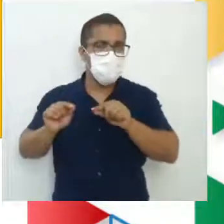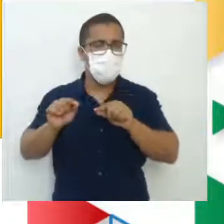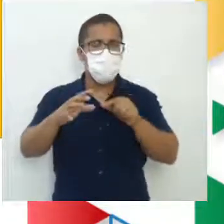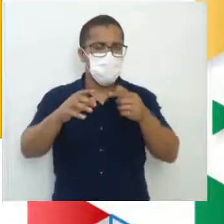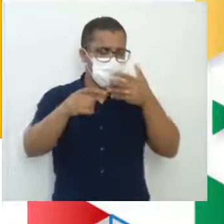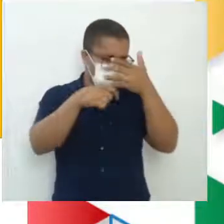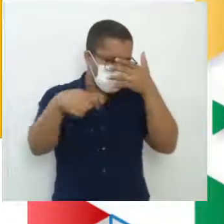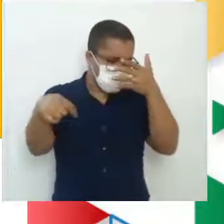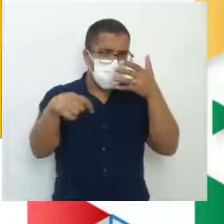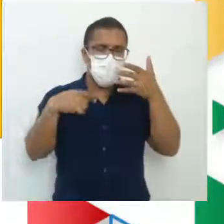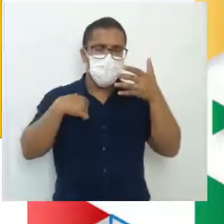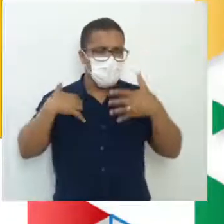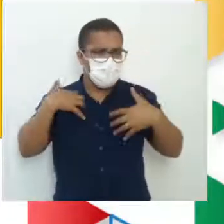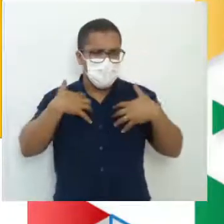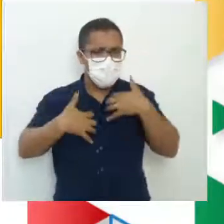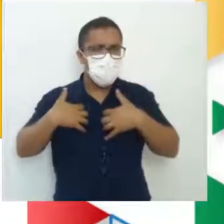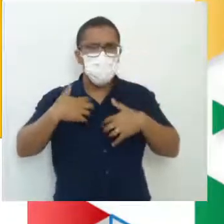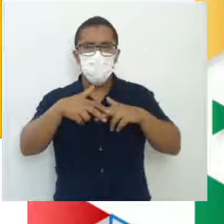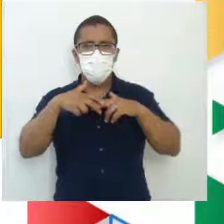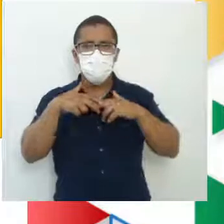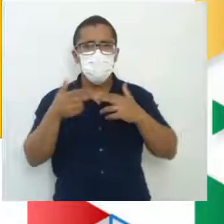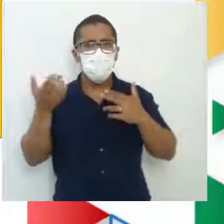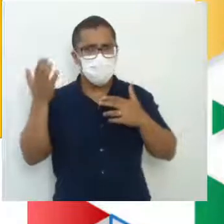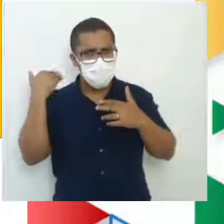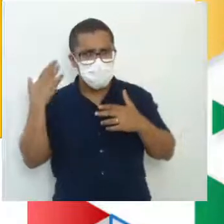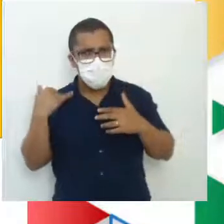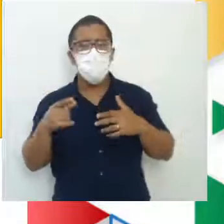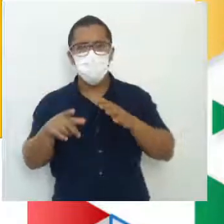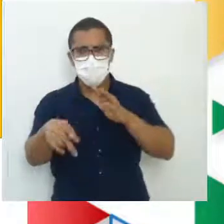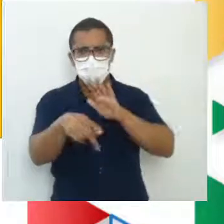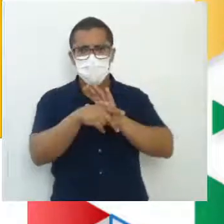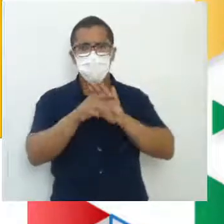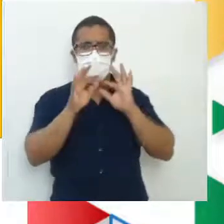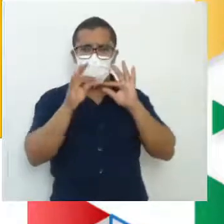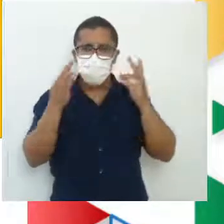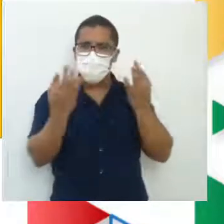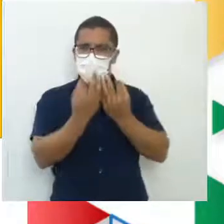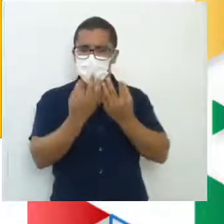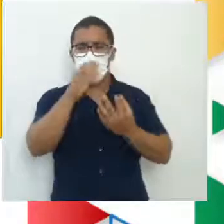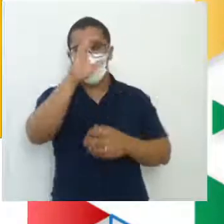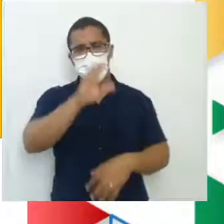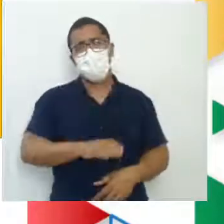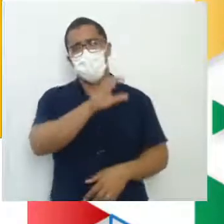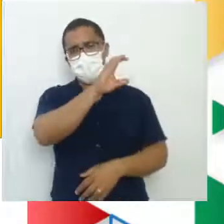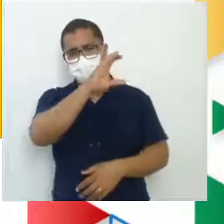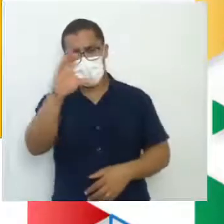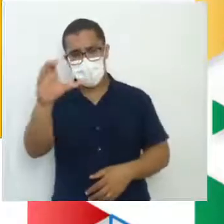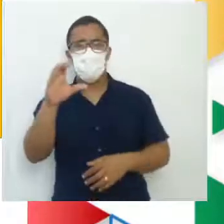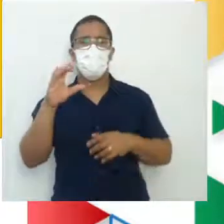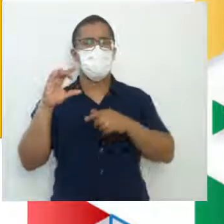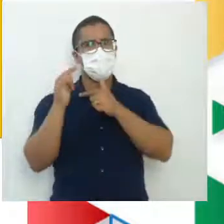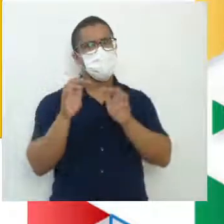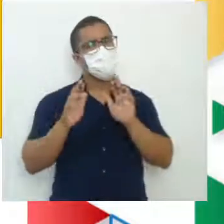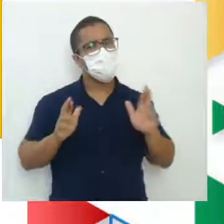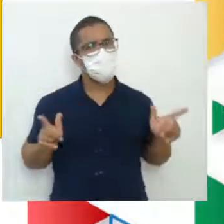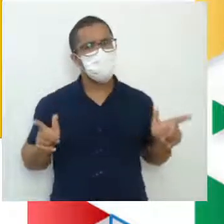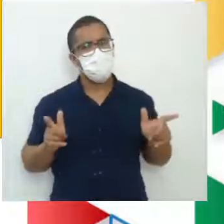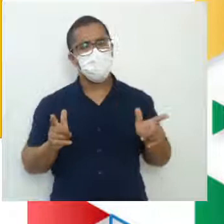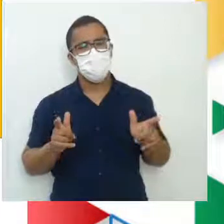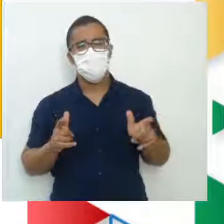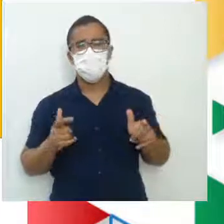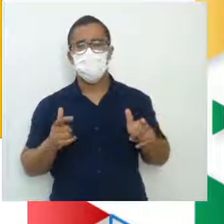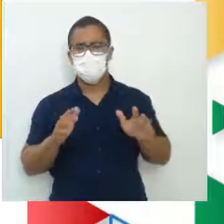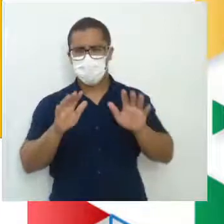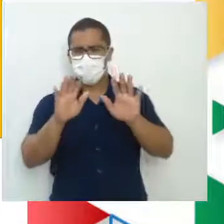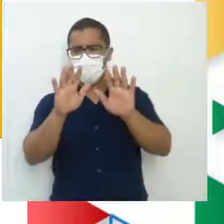deixava desesperada por ter tido uma formação familiar rigorosamente católica, de outra tradição. Olhando para